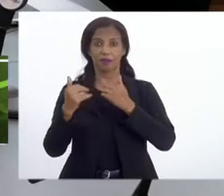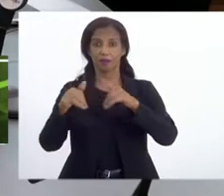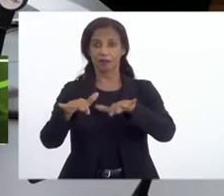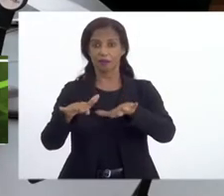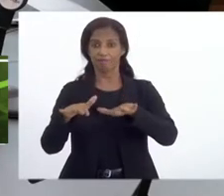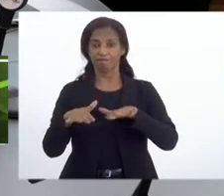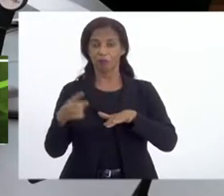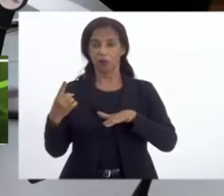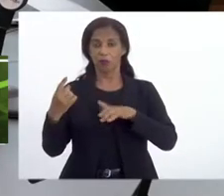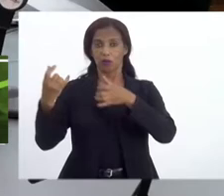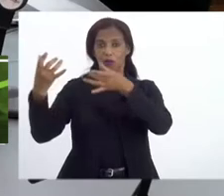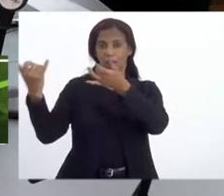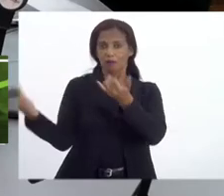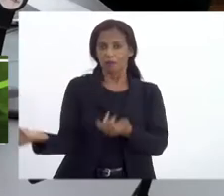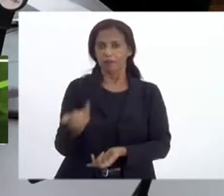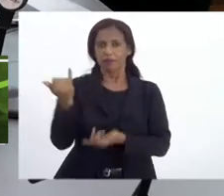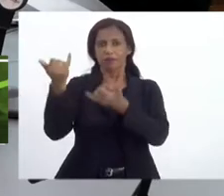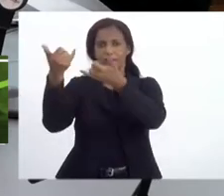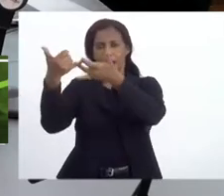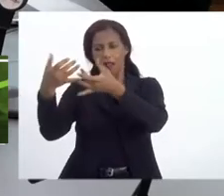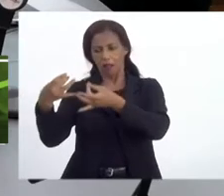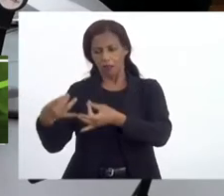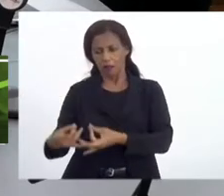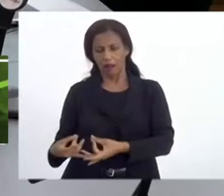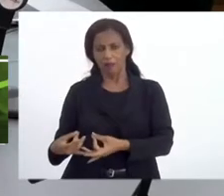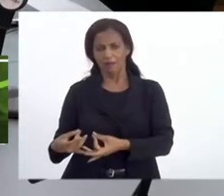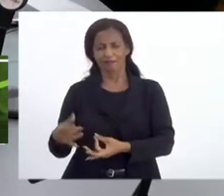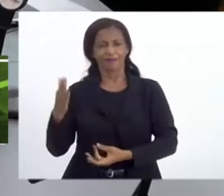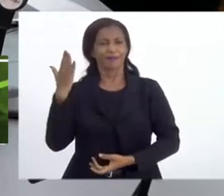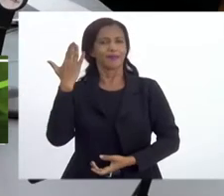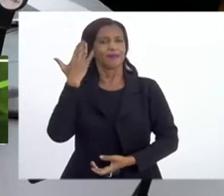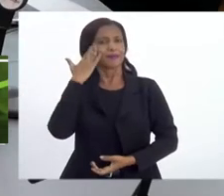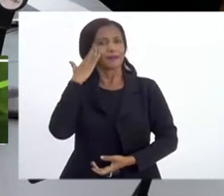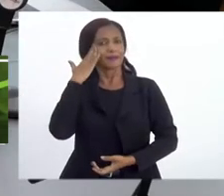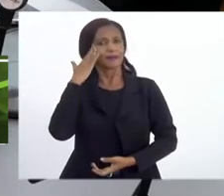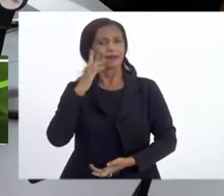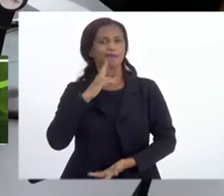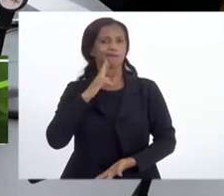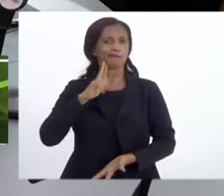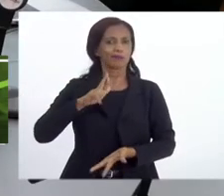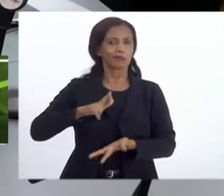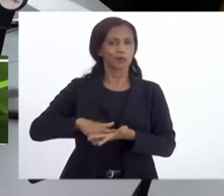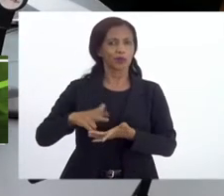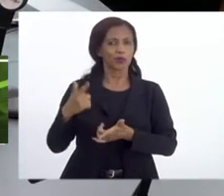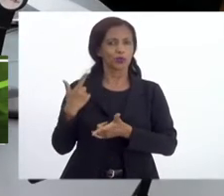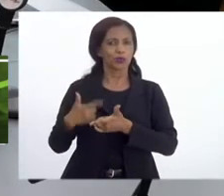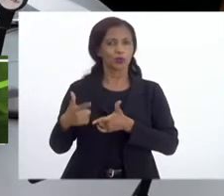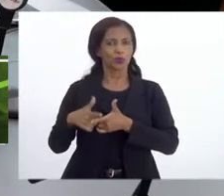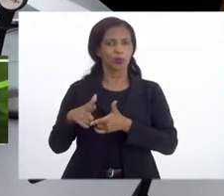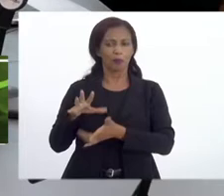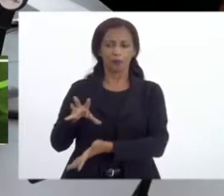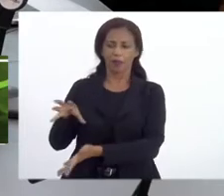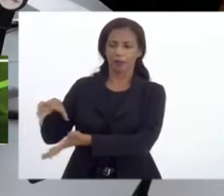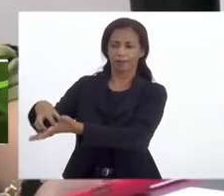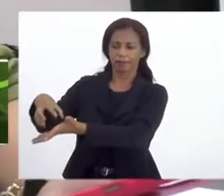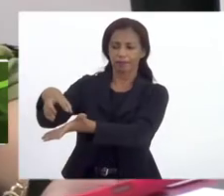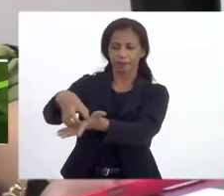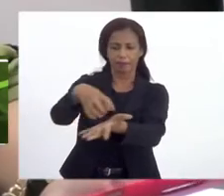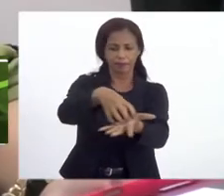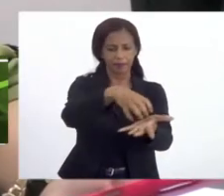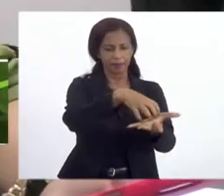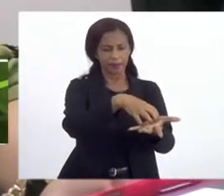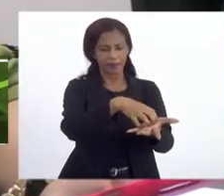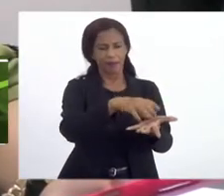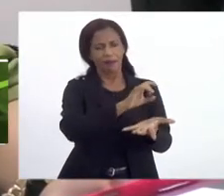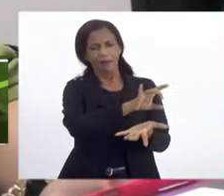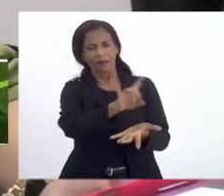das finalidades, que é entender e reconhecer os problemas de cada região, as suas demandas. Estamos